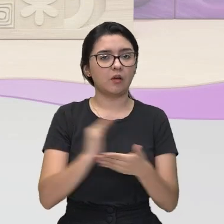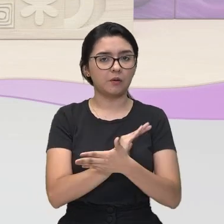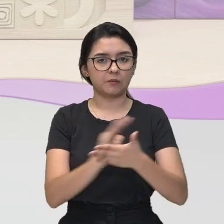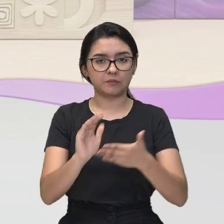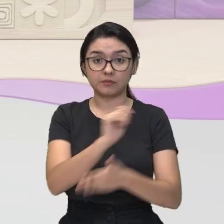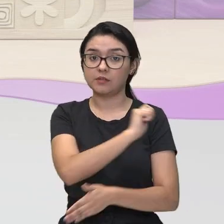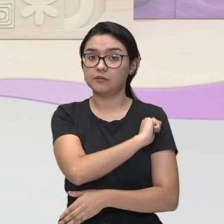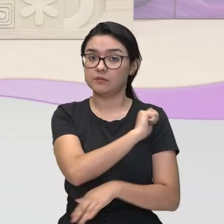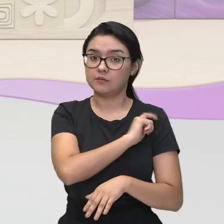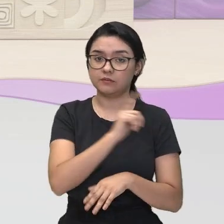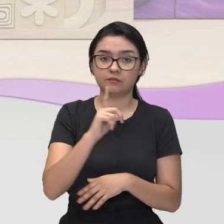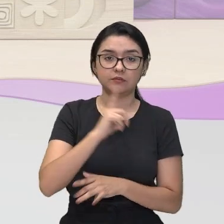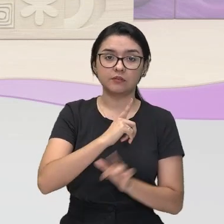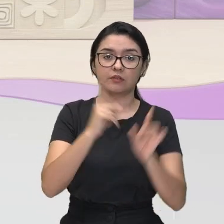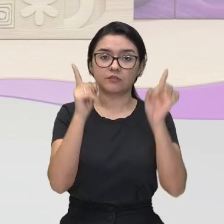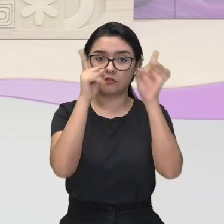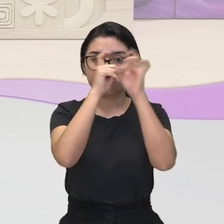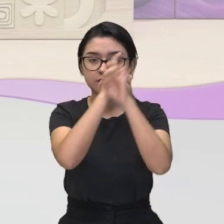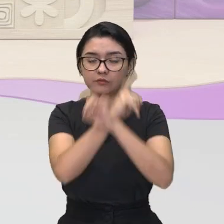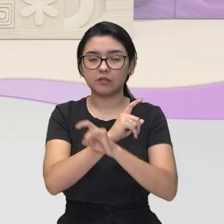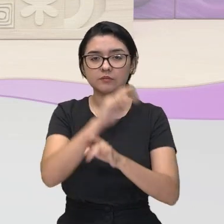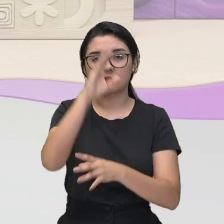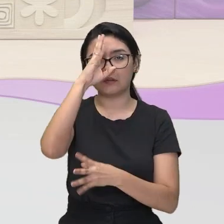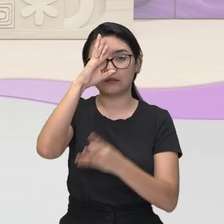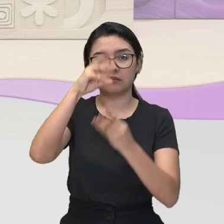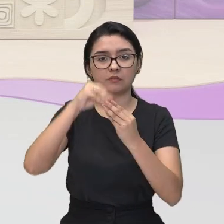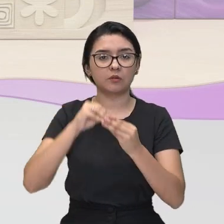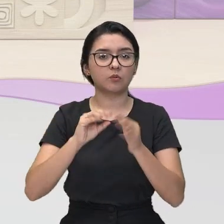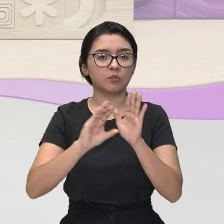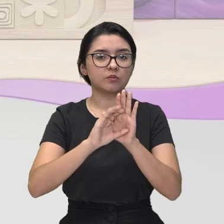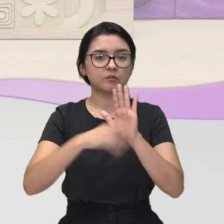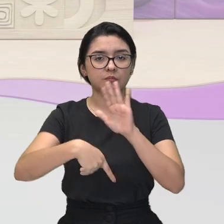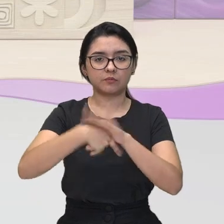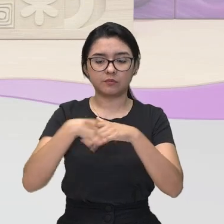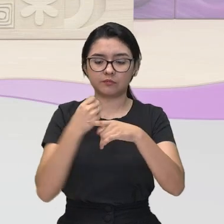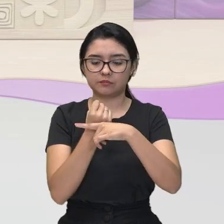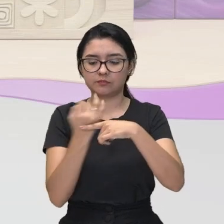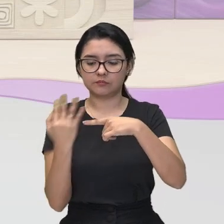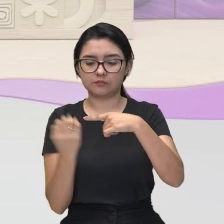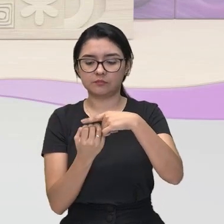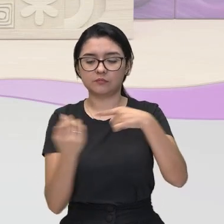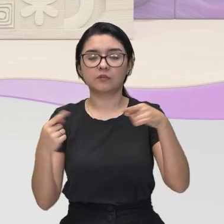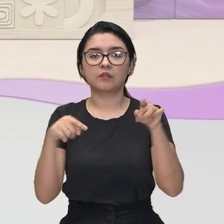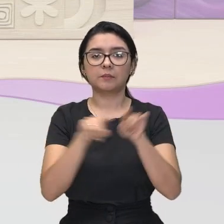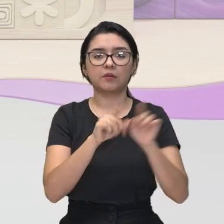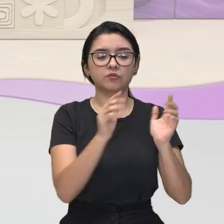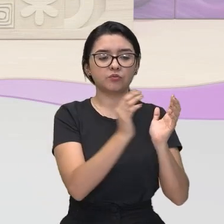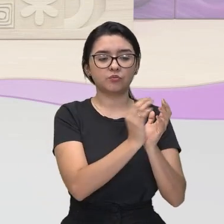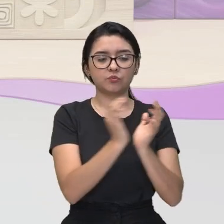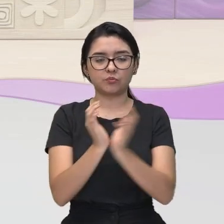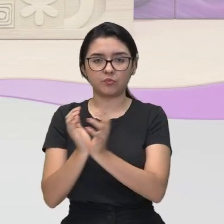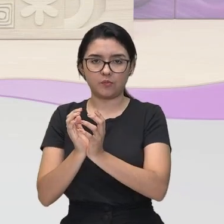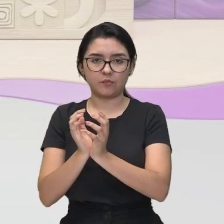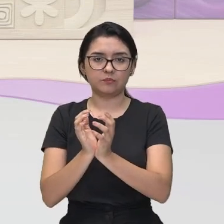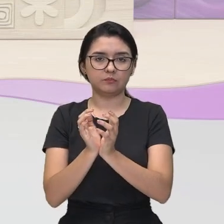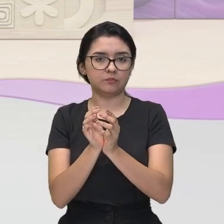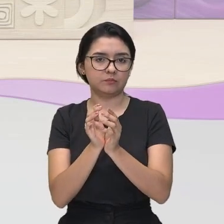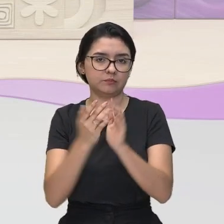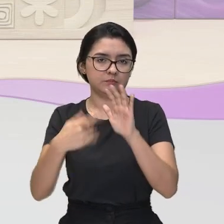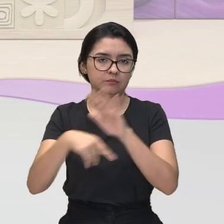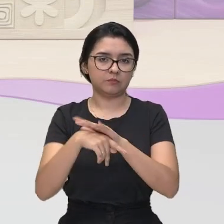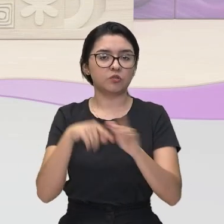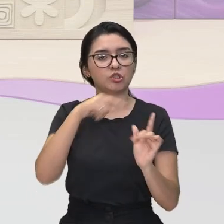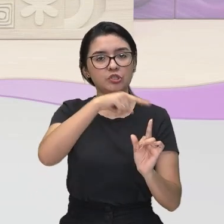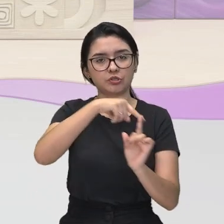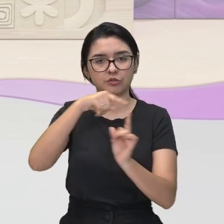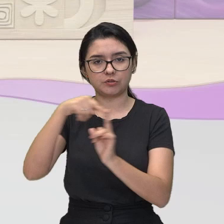para compreender o conceito de fração e ainda têm dificuldades para classificar as frações, tudo bem? Mas eu vou trazer para você